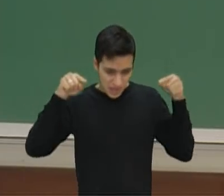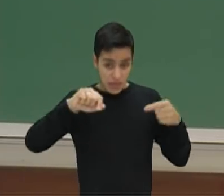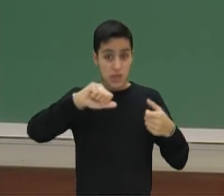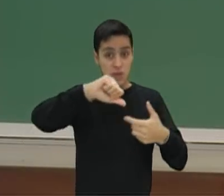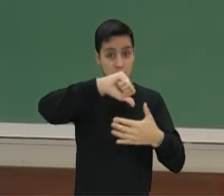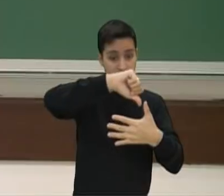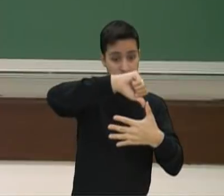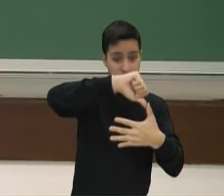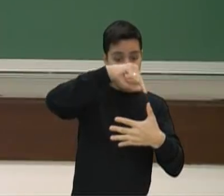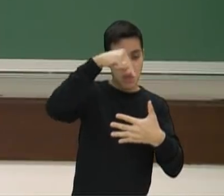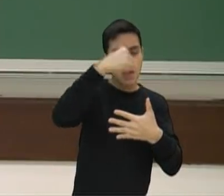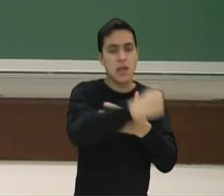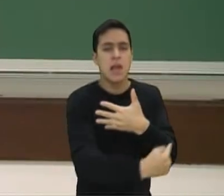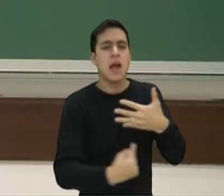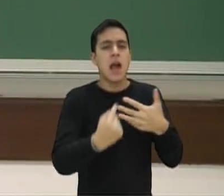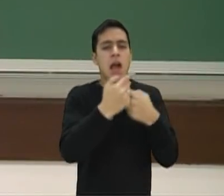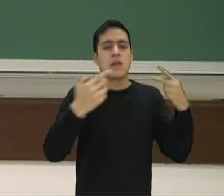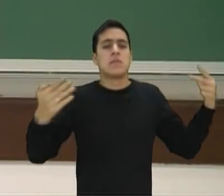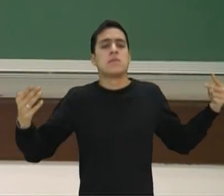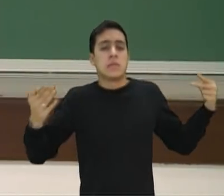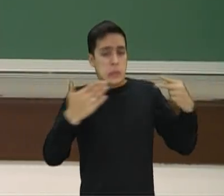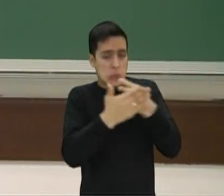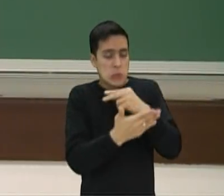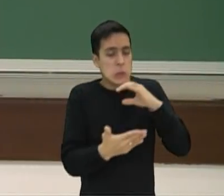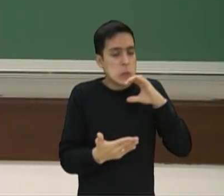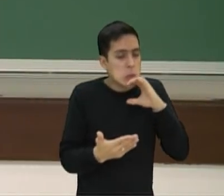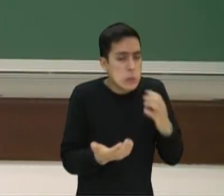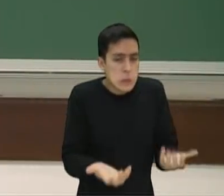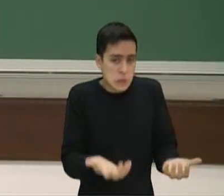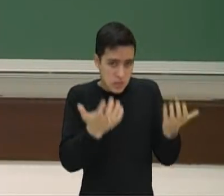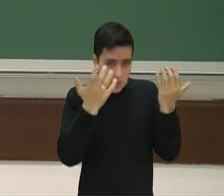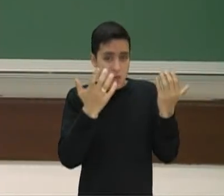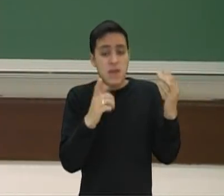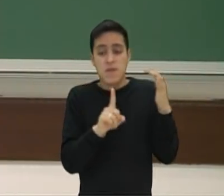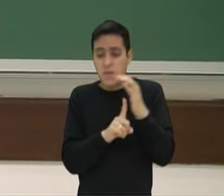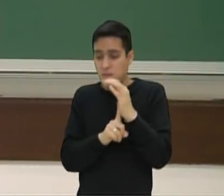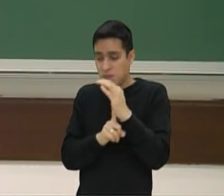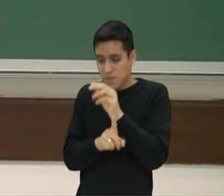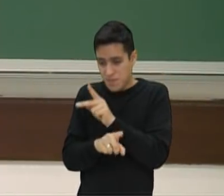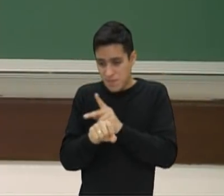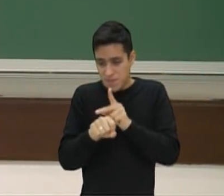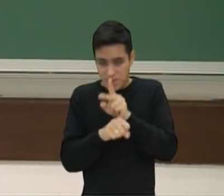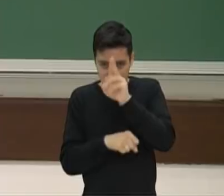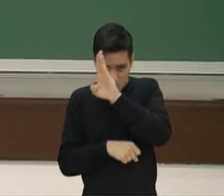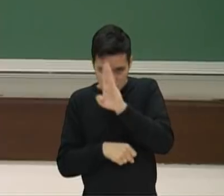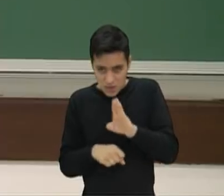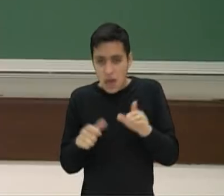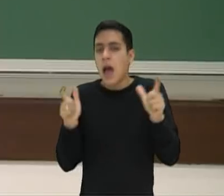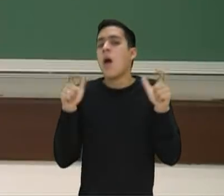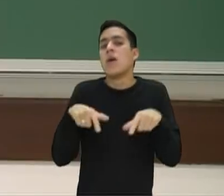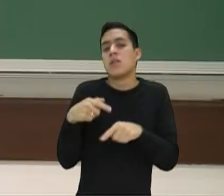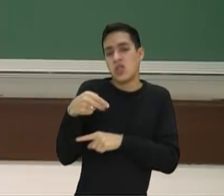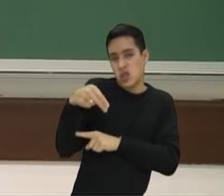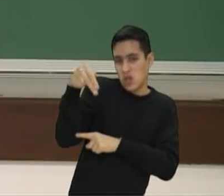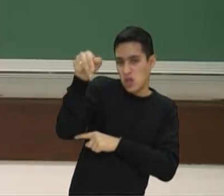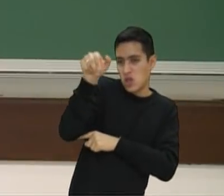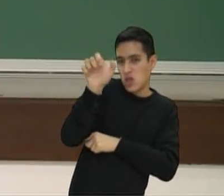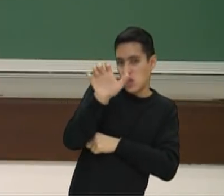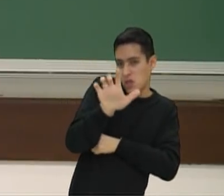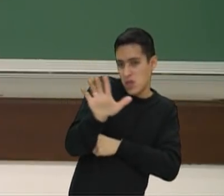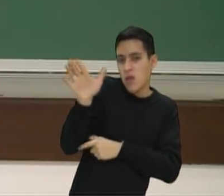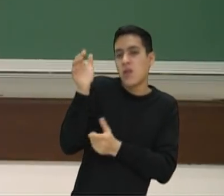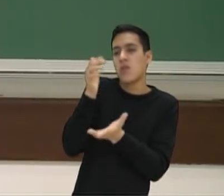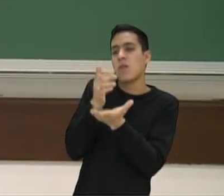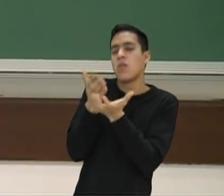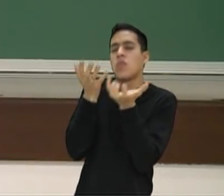ao clima, aos acontecimentos climáticos, por exemplo, no Brasil. Região Nordeste, acontece